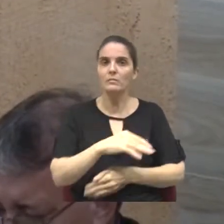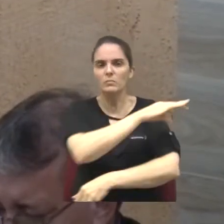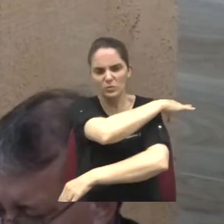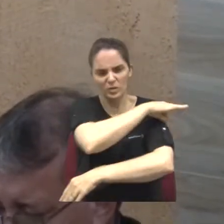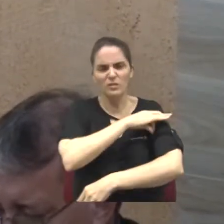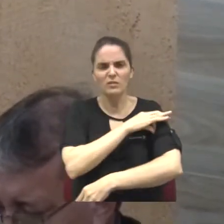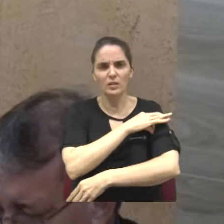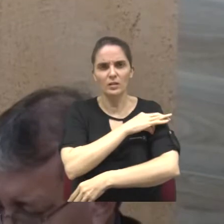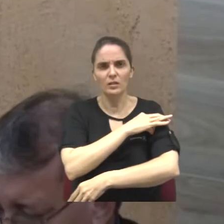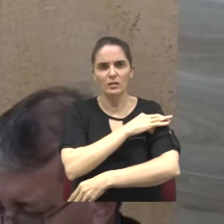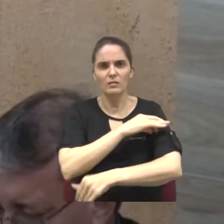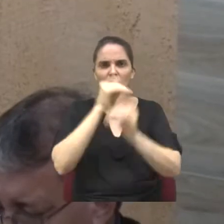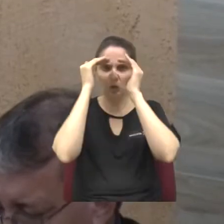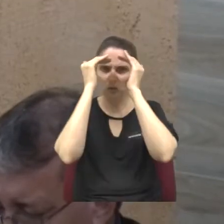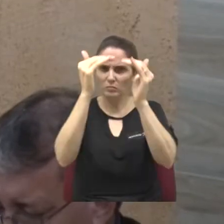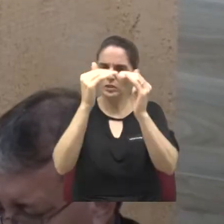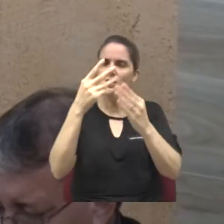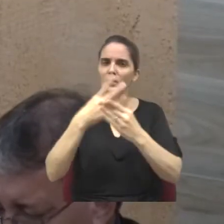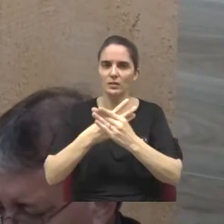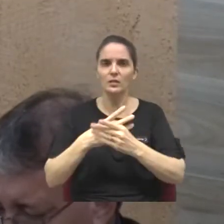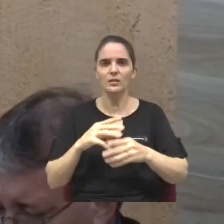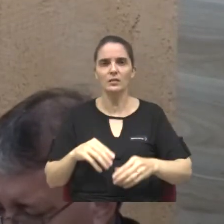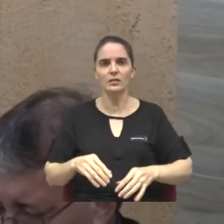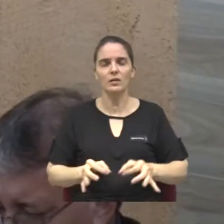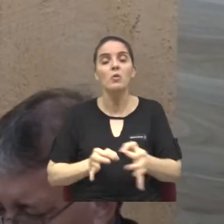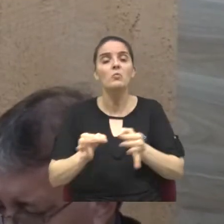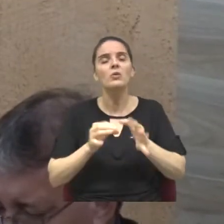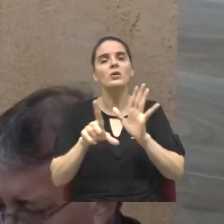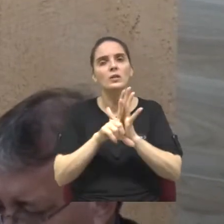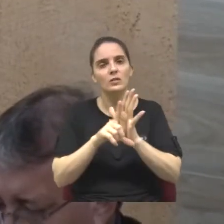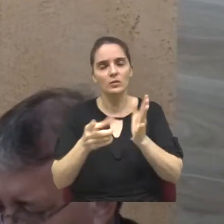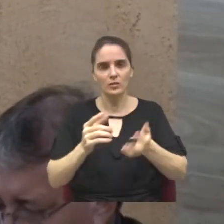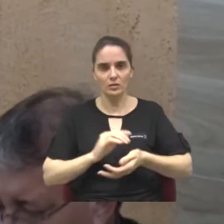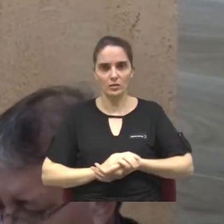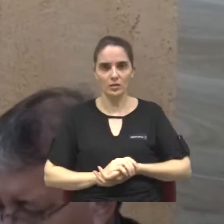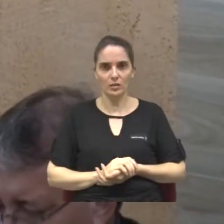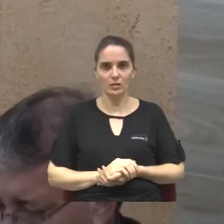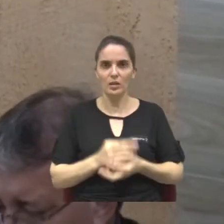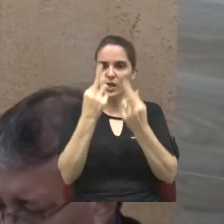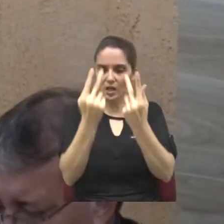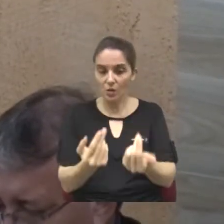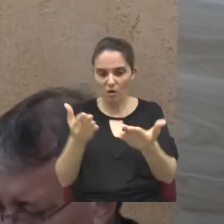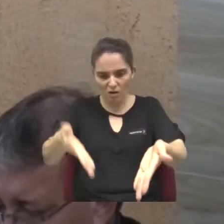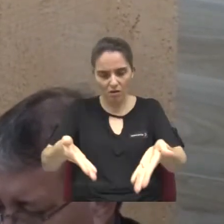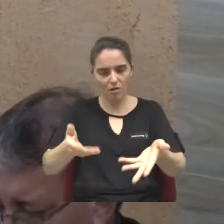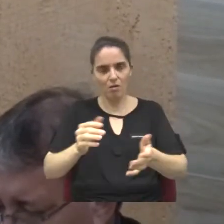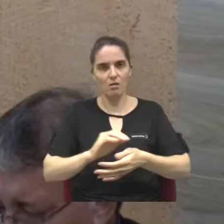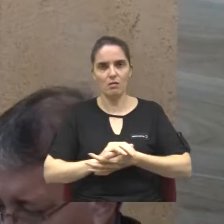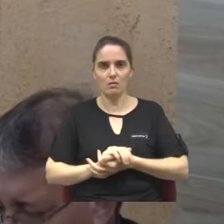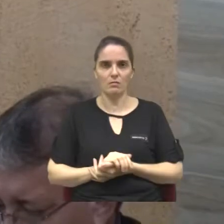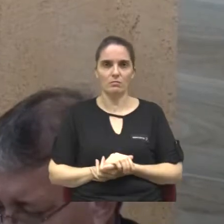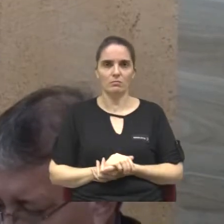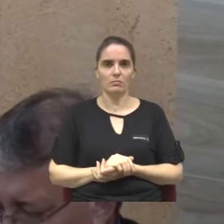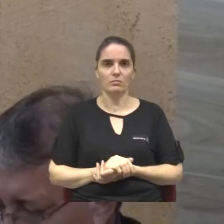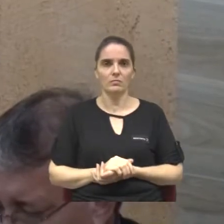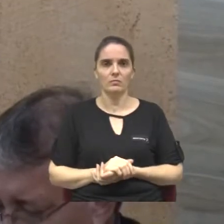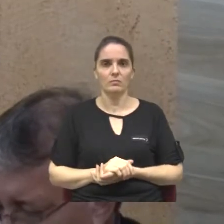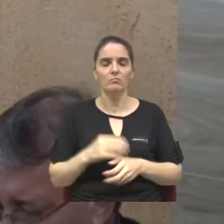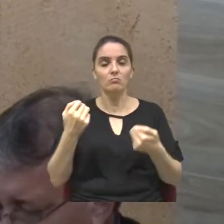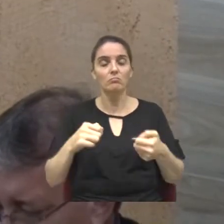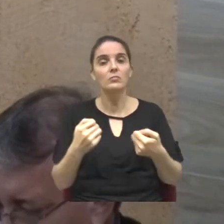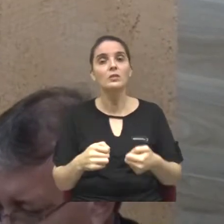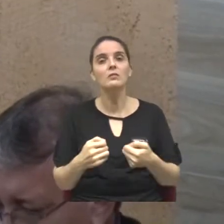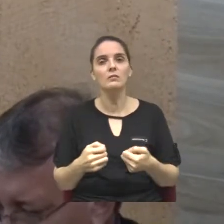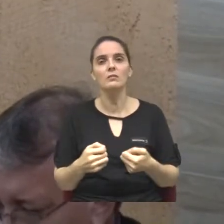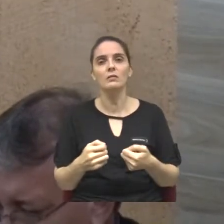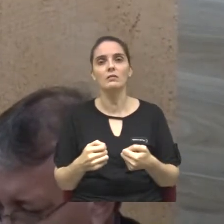essa casa. Principalmente quando for mandar projetos de lei dessa magnitude, aonde no mínimo,